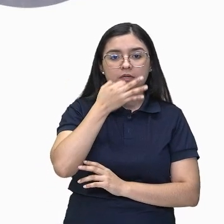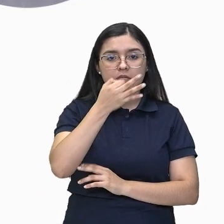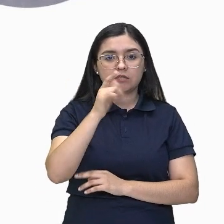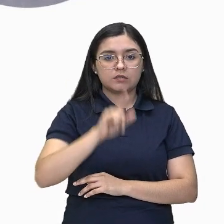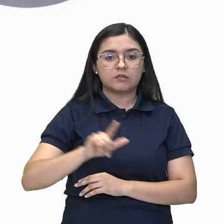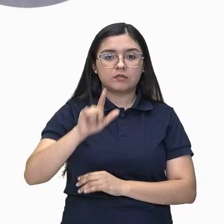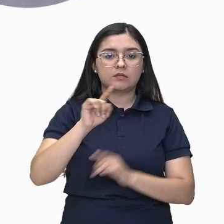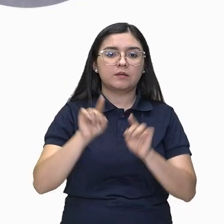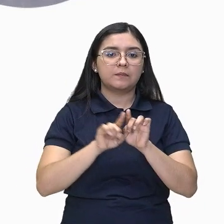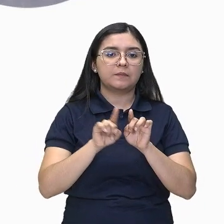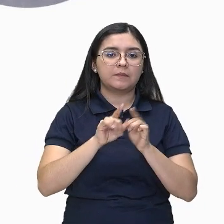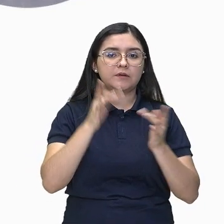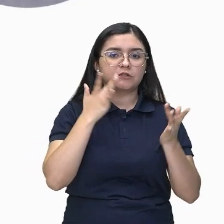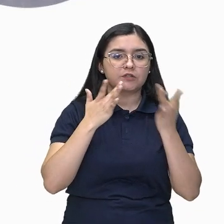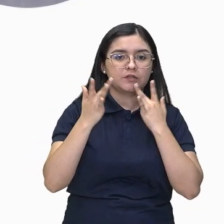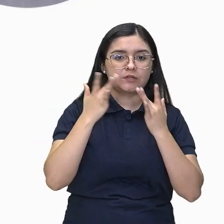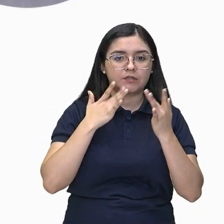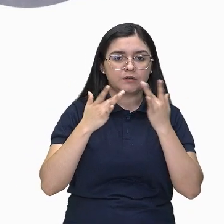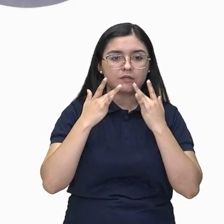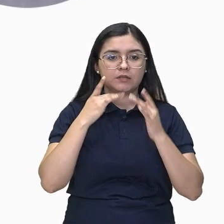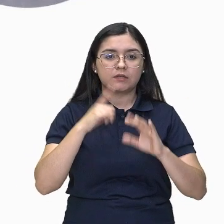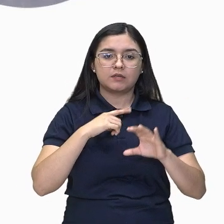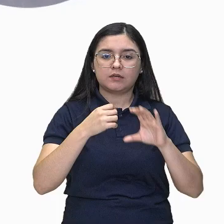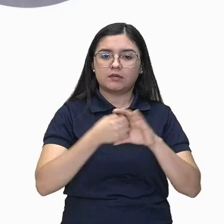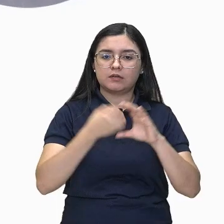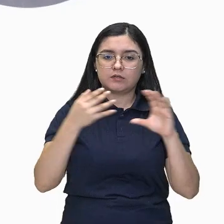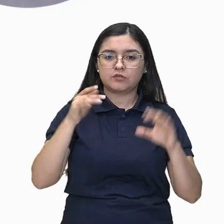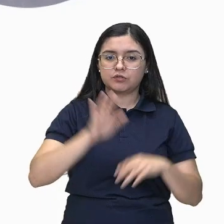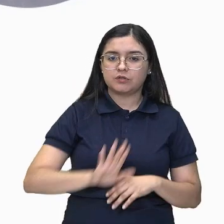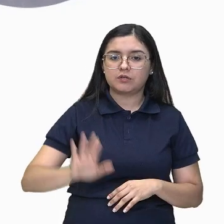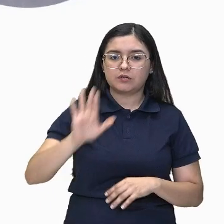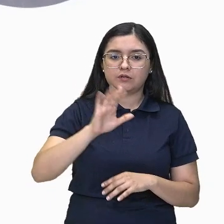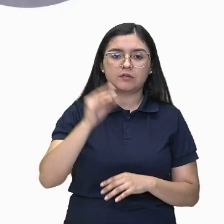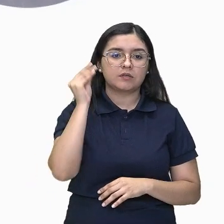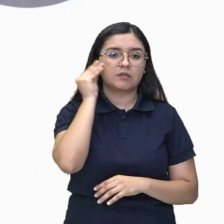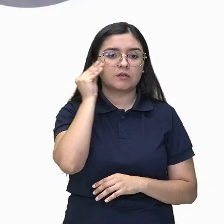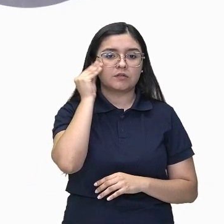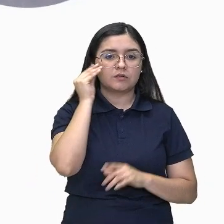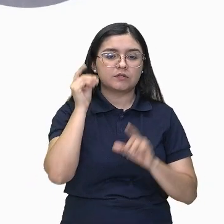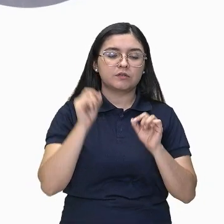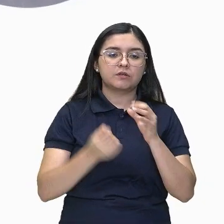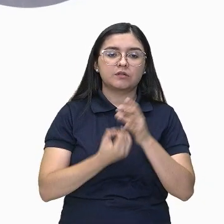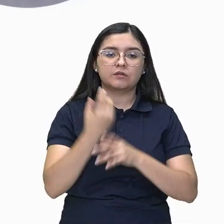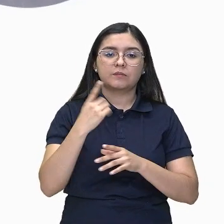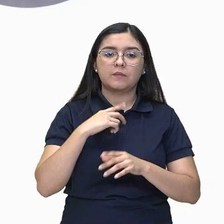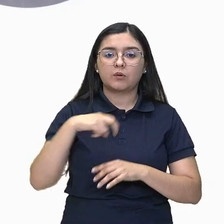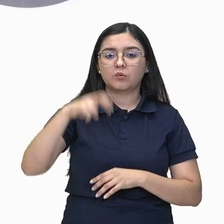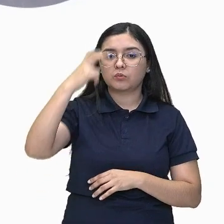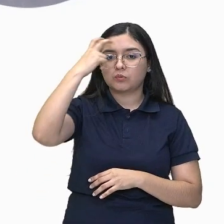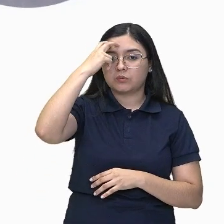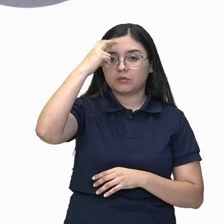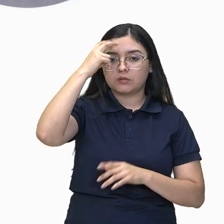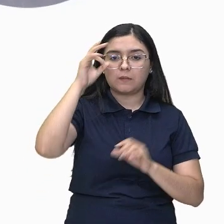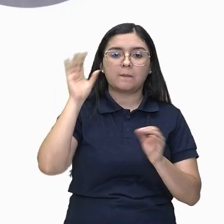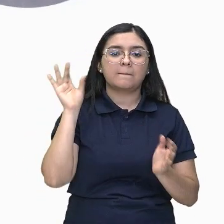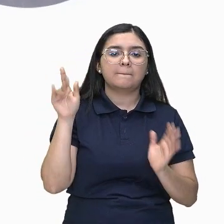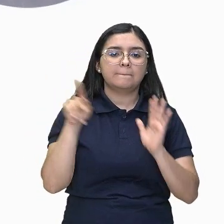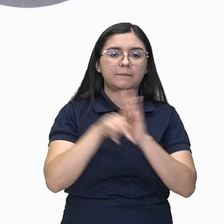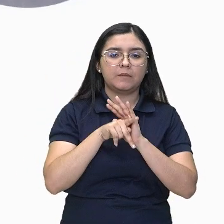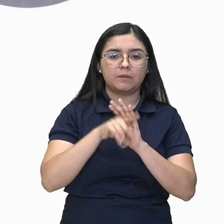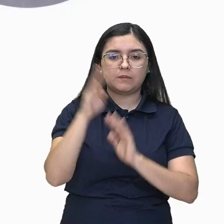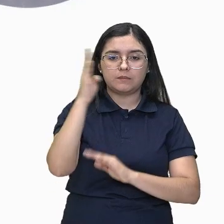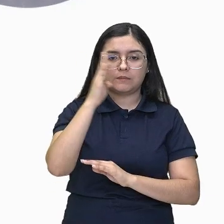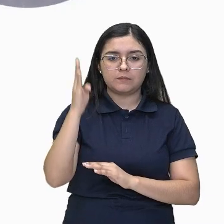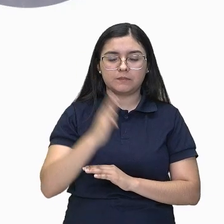literárias e peças teatrais. Tem como característica geral a tentativa de construção de uma cultura genuinamente brasileira. Olha